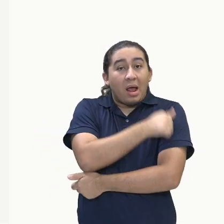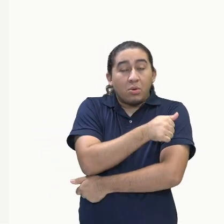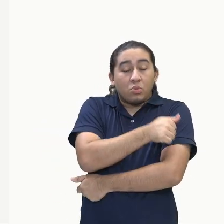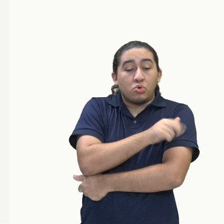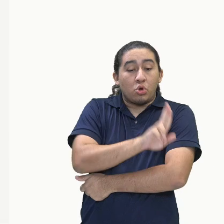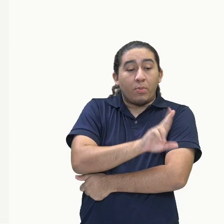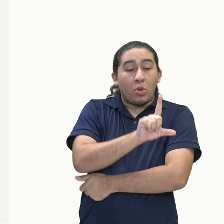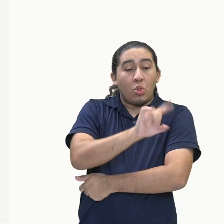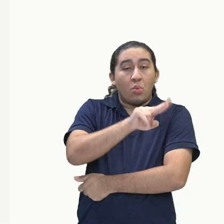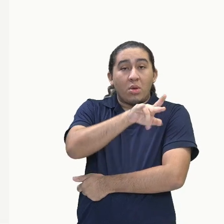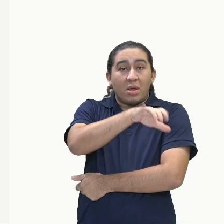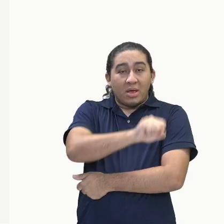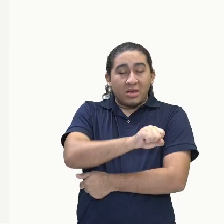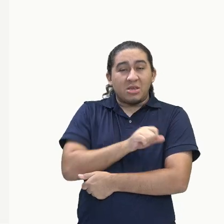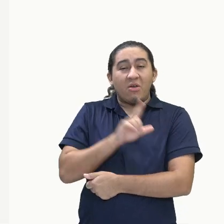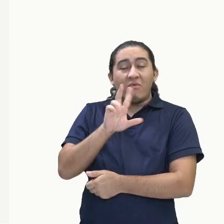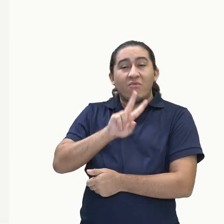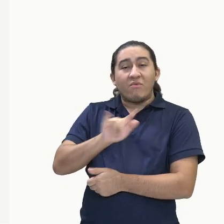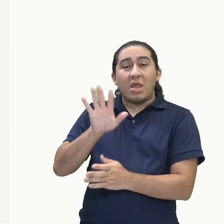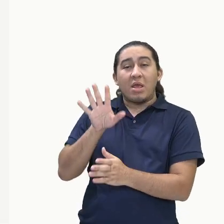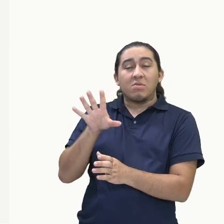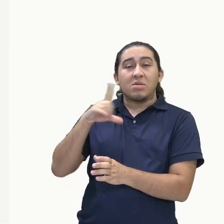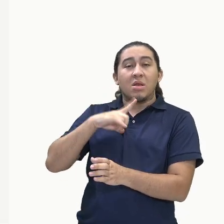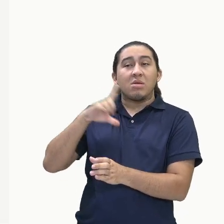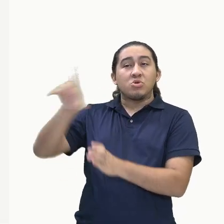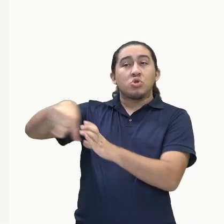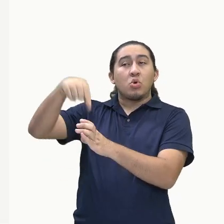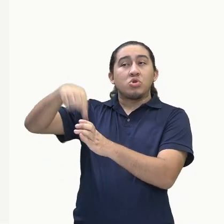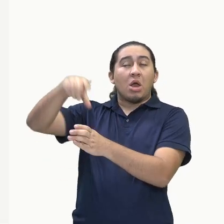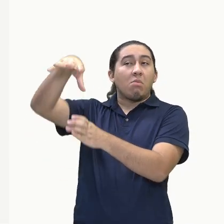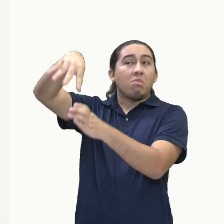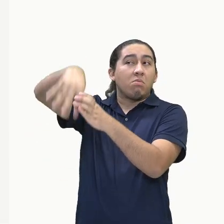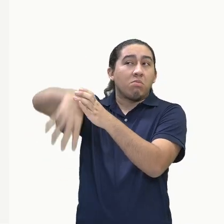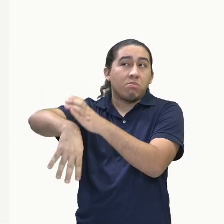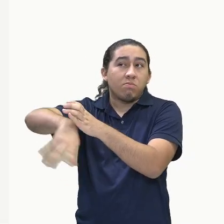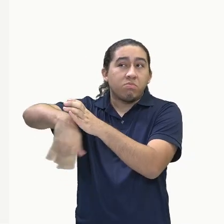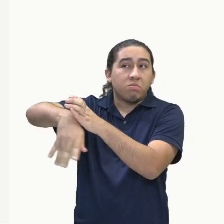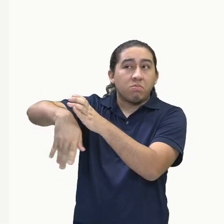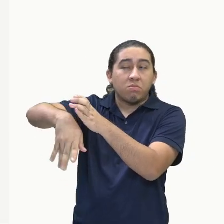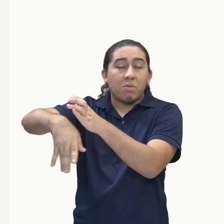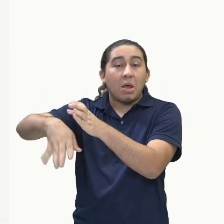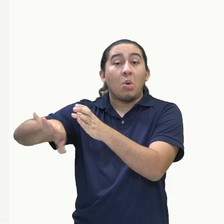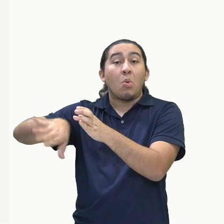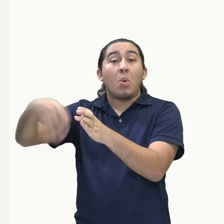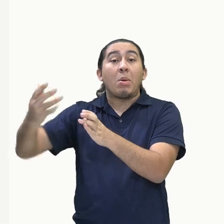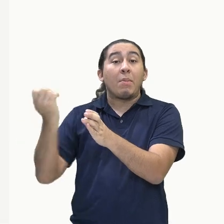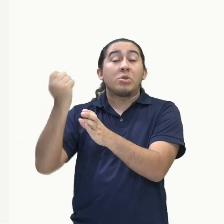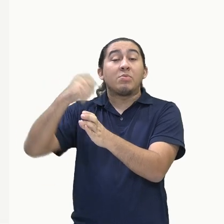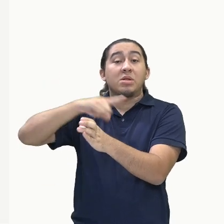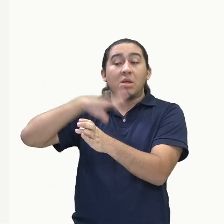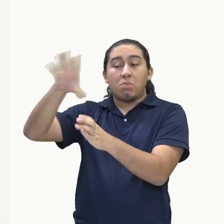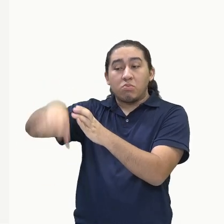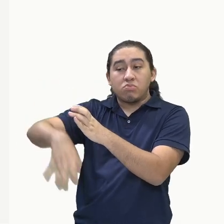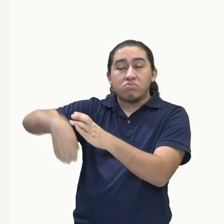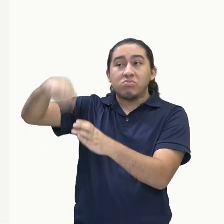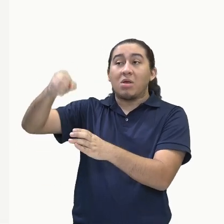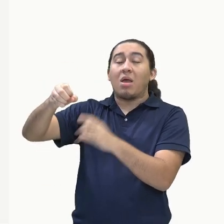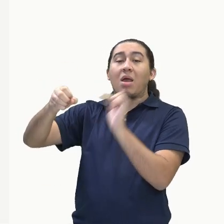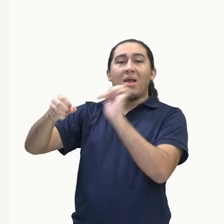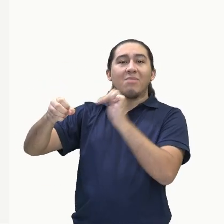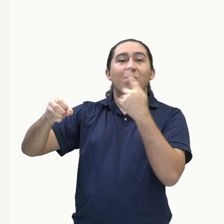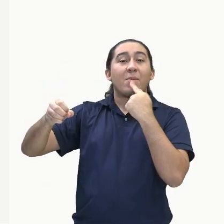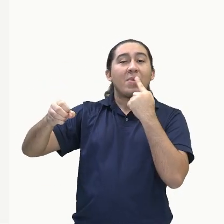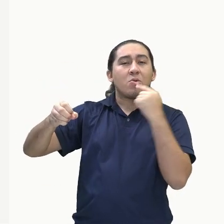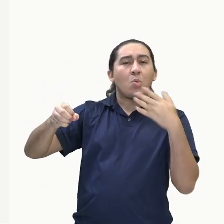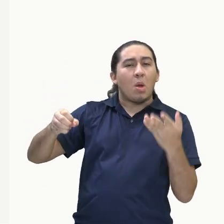do saquinho sem olhar, qual é a probabilidade de que ele pegue um pirulito vermelho? Então,